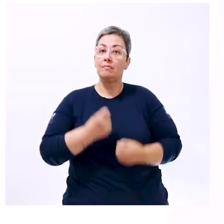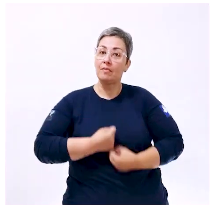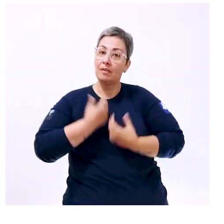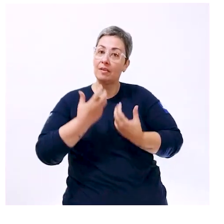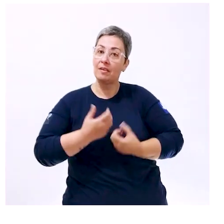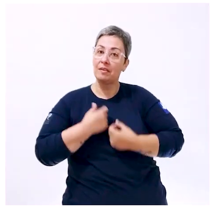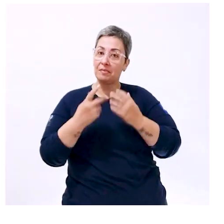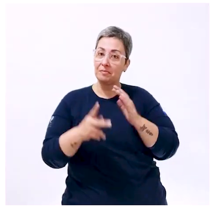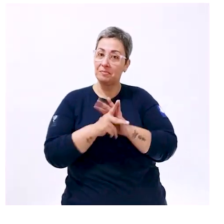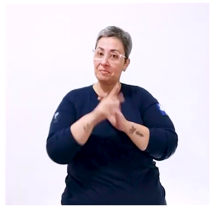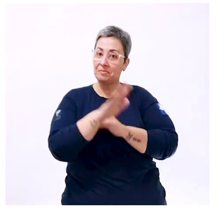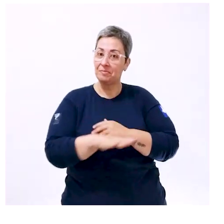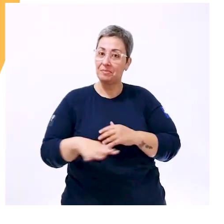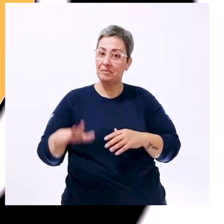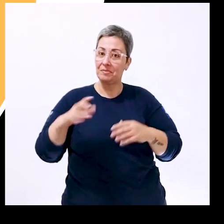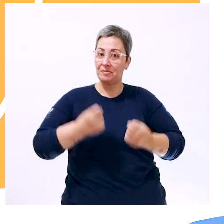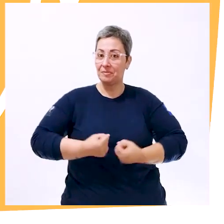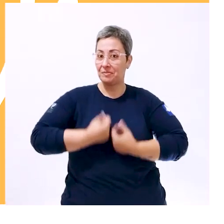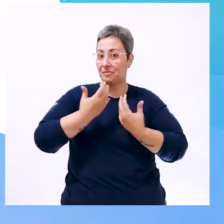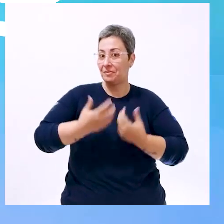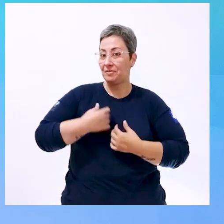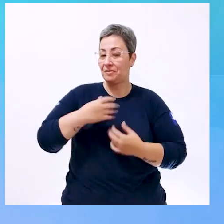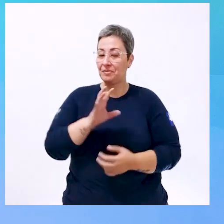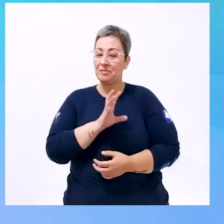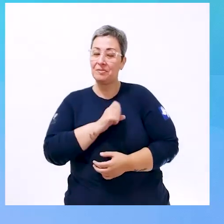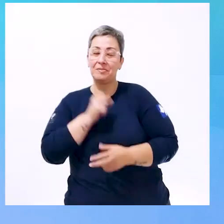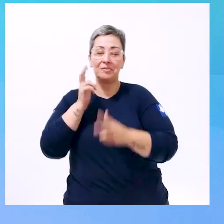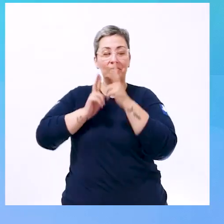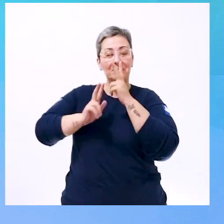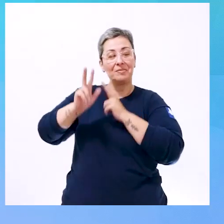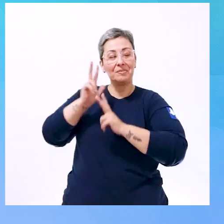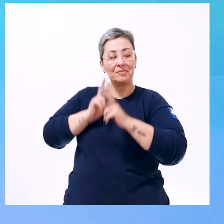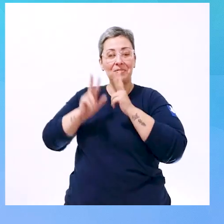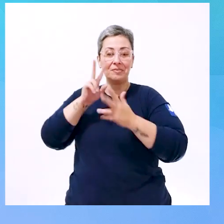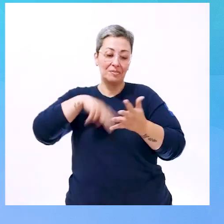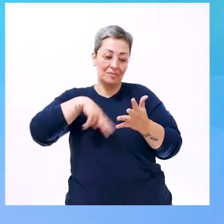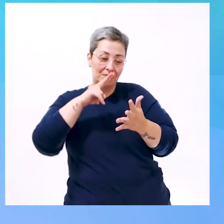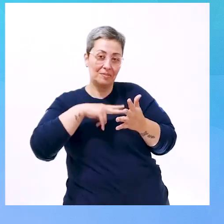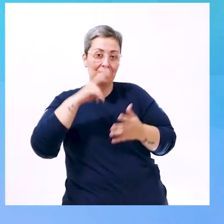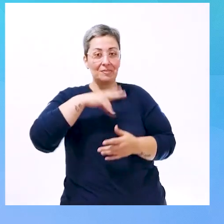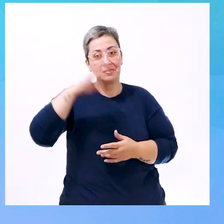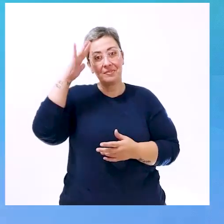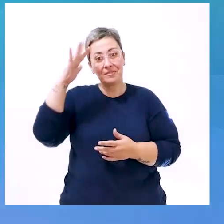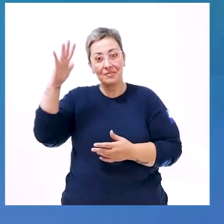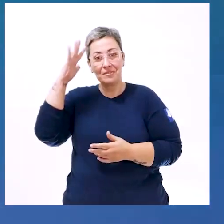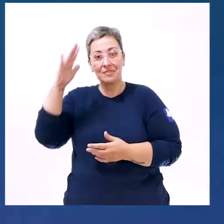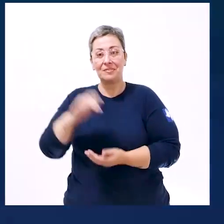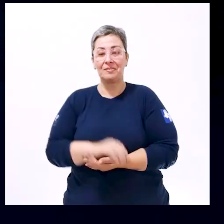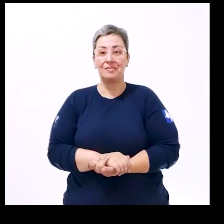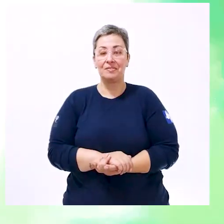Poesia para as crianças. Poemas para gostar de ouvir, ler e sonhar.